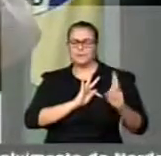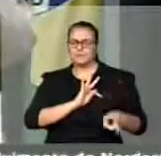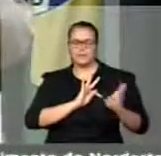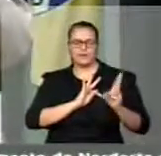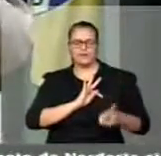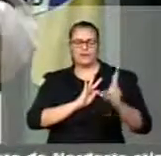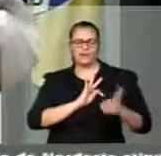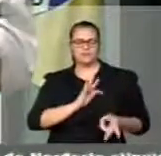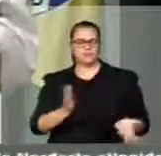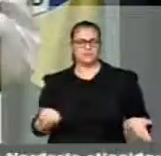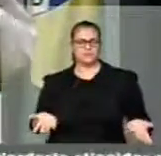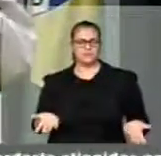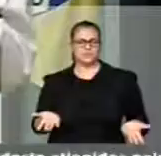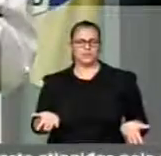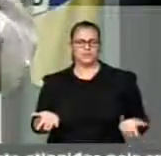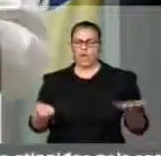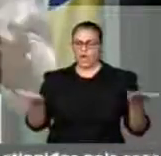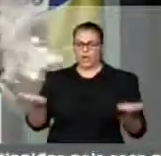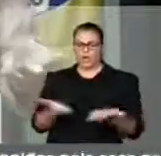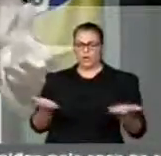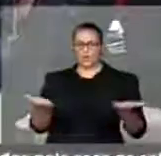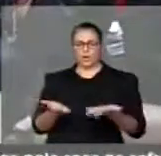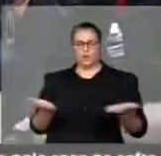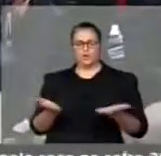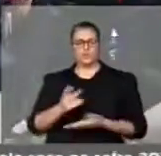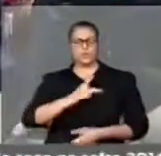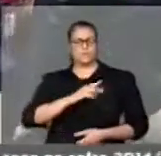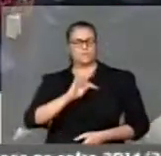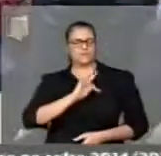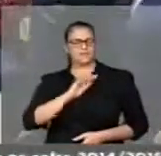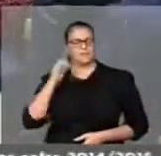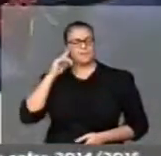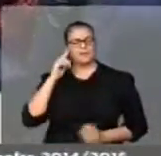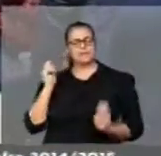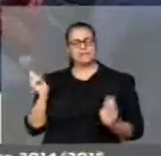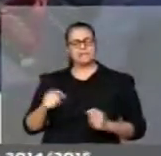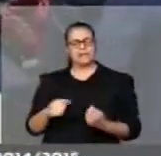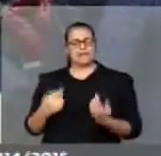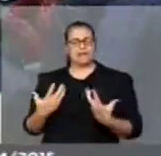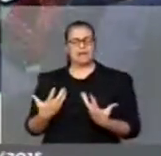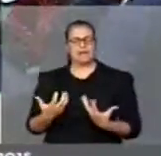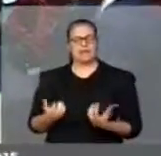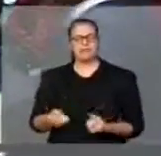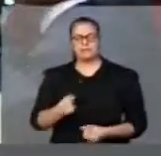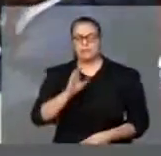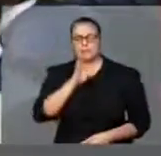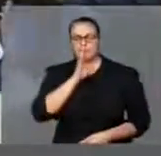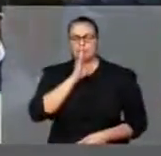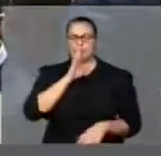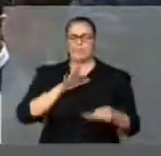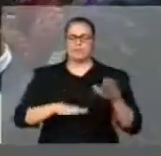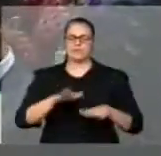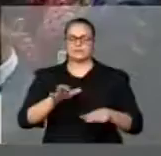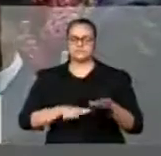Para o PT hoje a corrupção é um ime complacente. Às vezes serve, às vezes não.